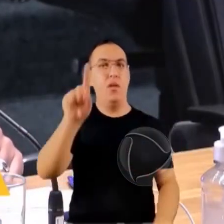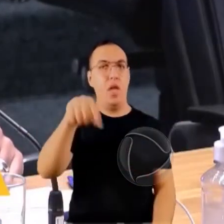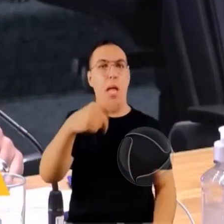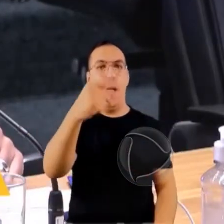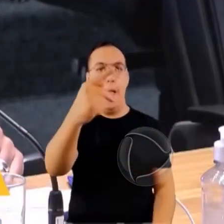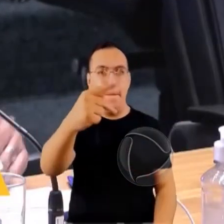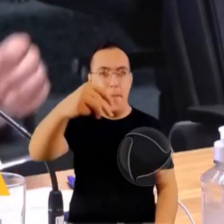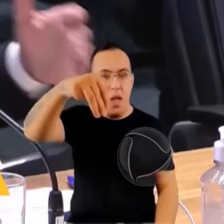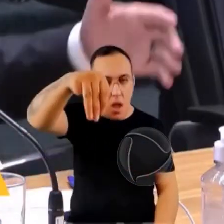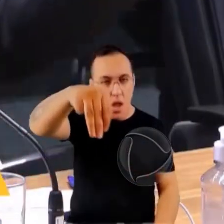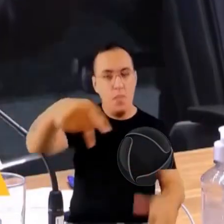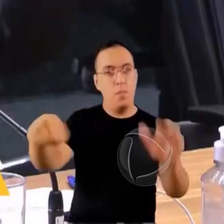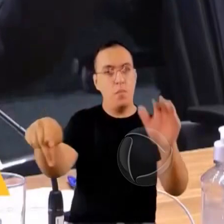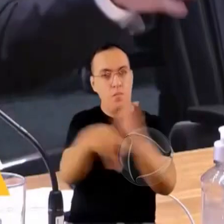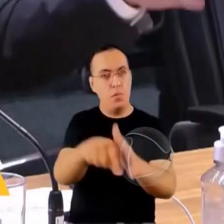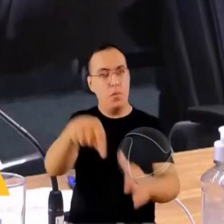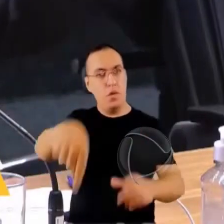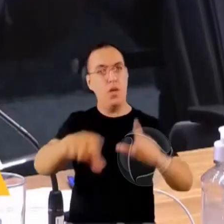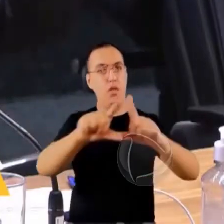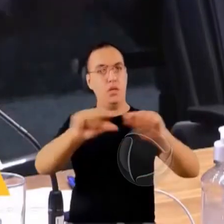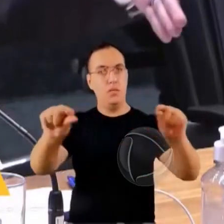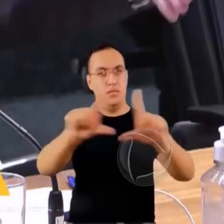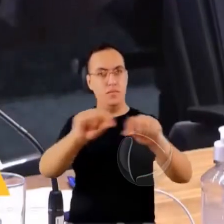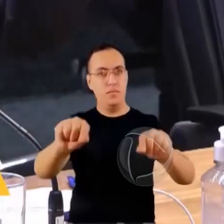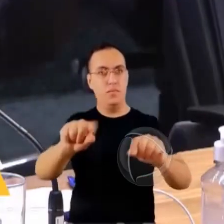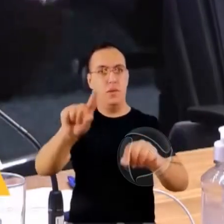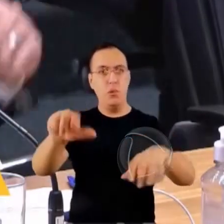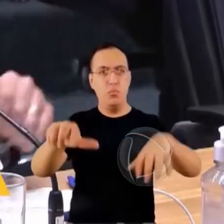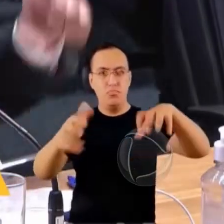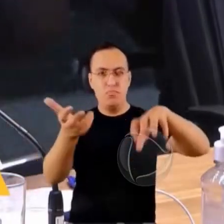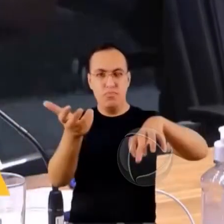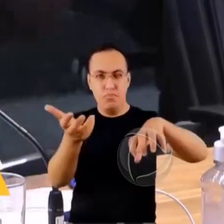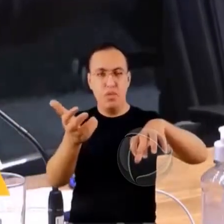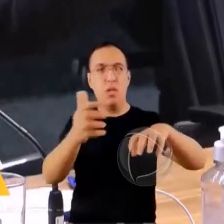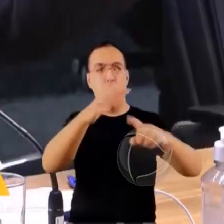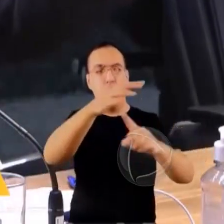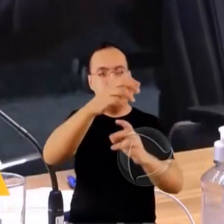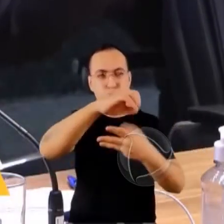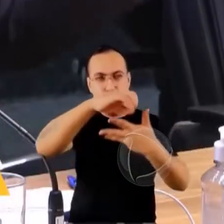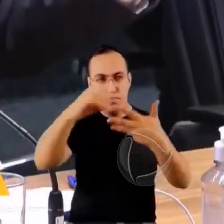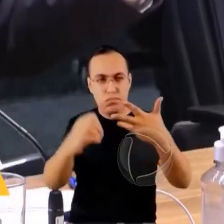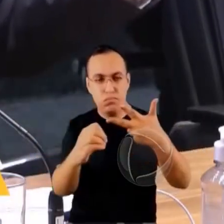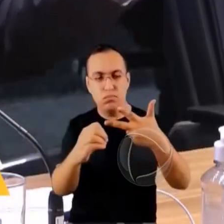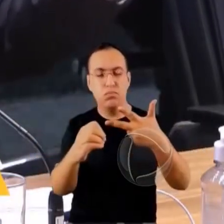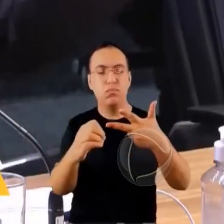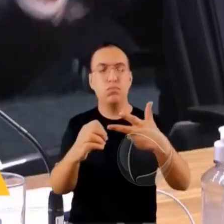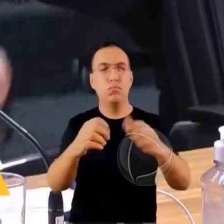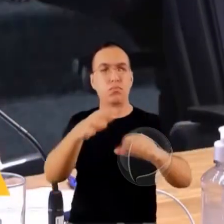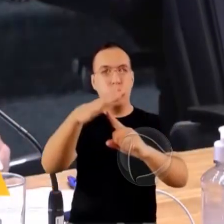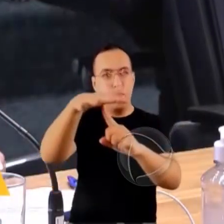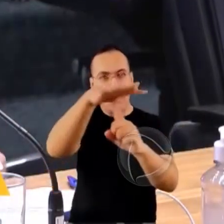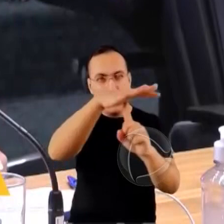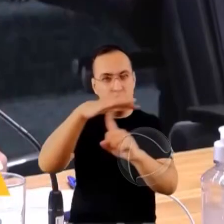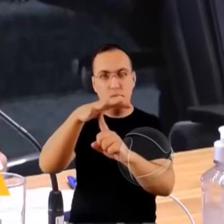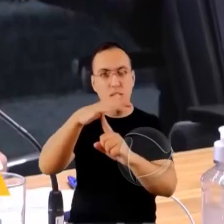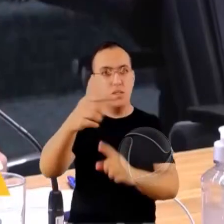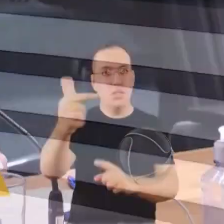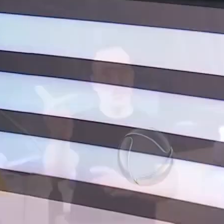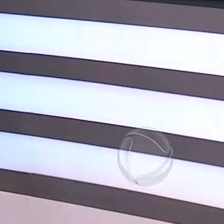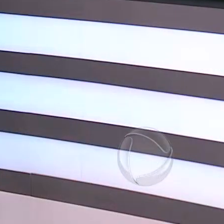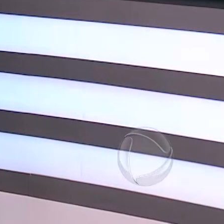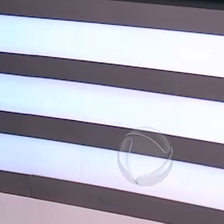Federal atos na Esplanada e na Praça dos Três Poderes não tem responsabilização das casas